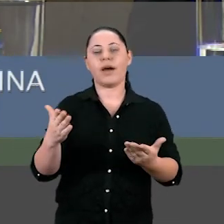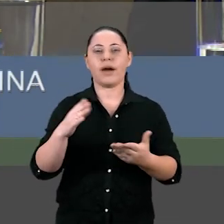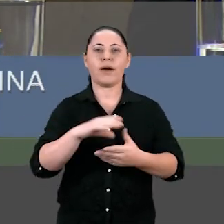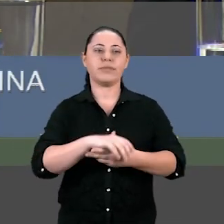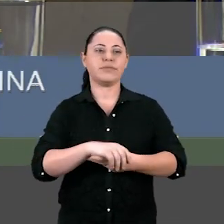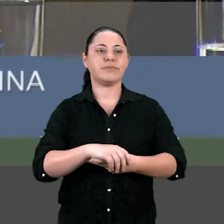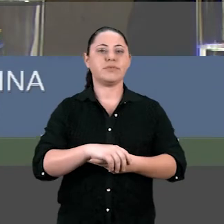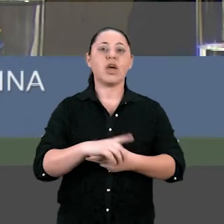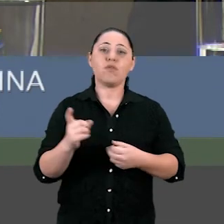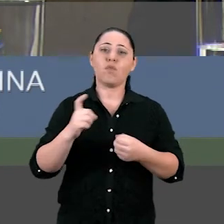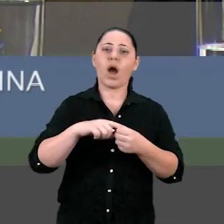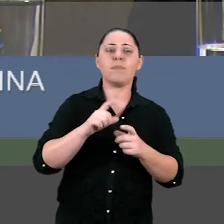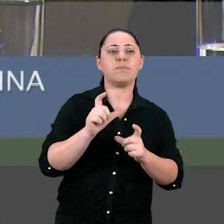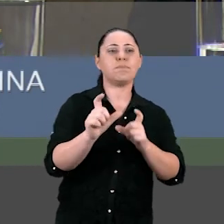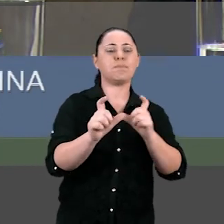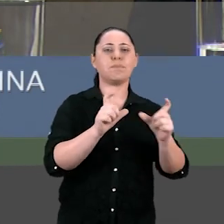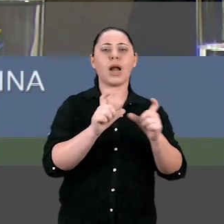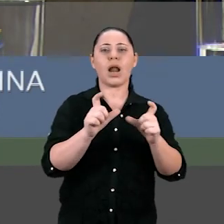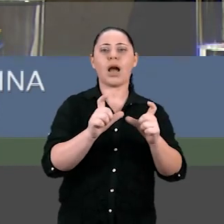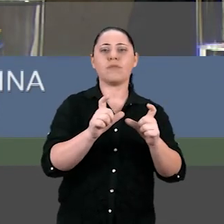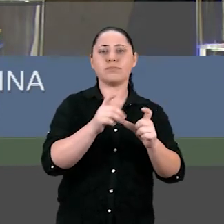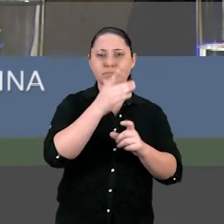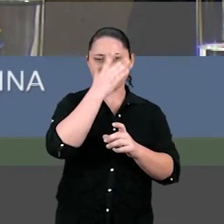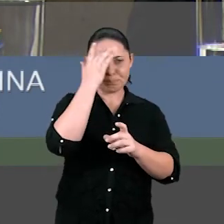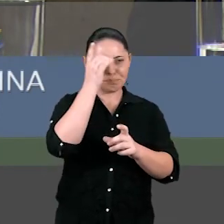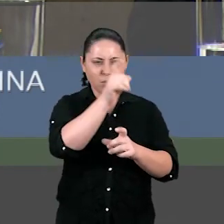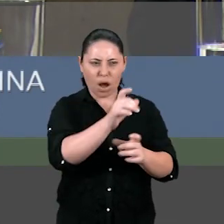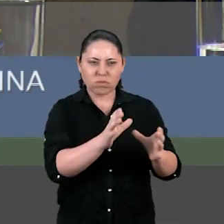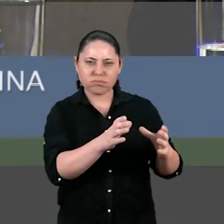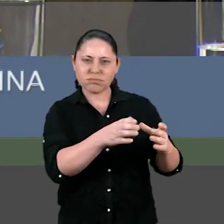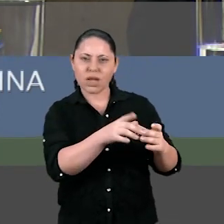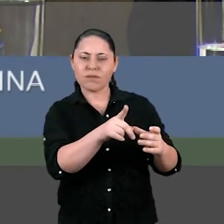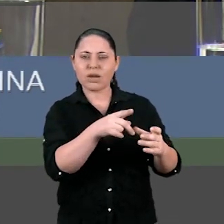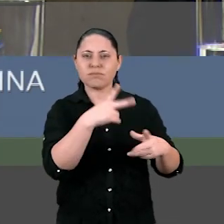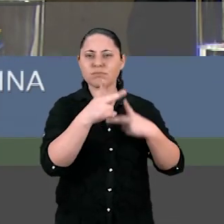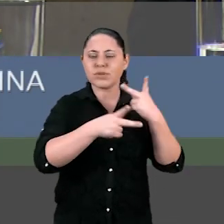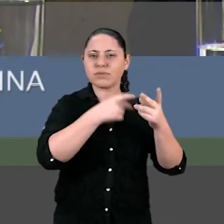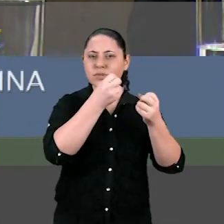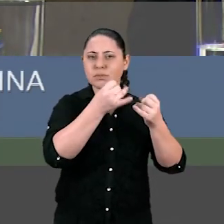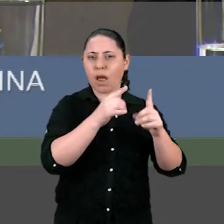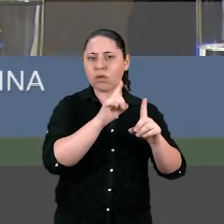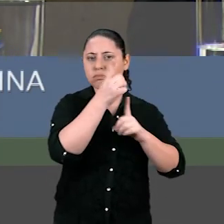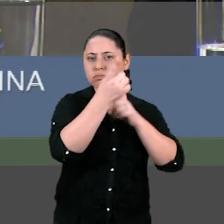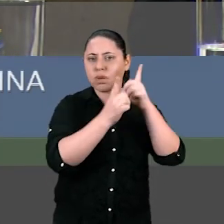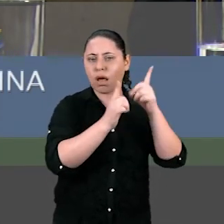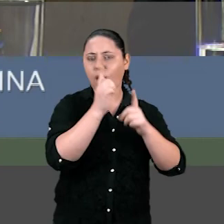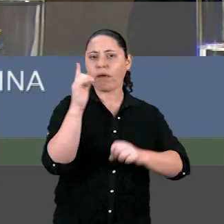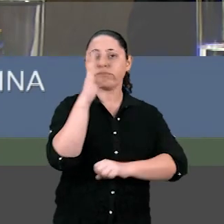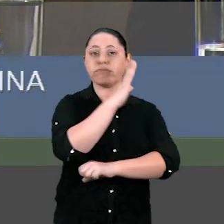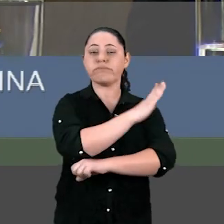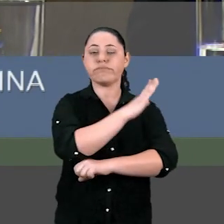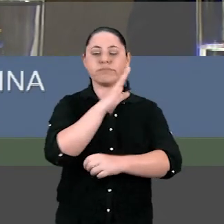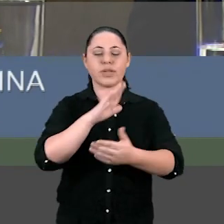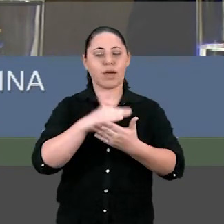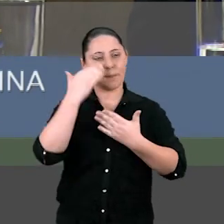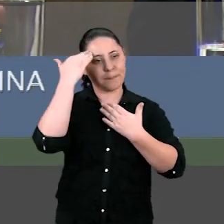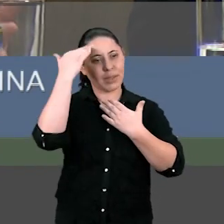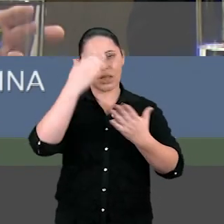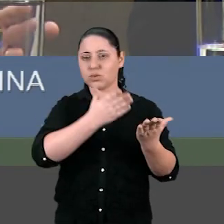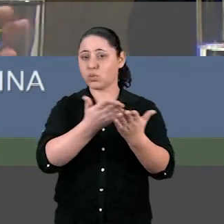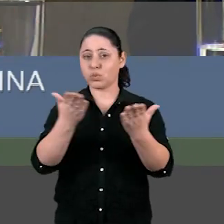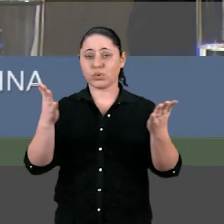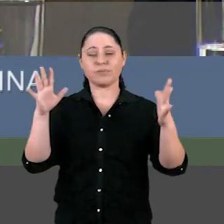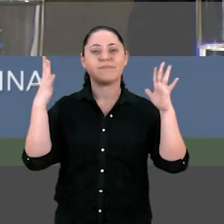e retorno a palavra ao cerimonial, que acho que vai dizer os dados da parte da tarde.